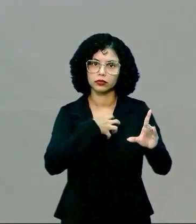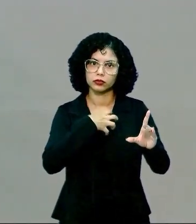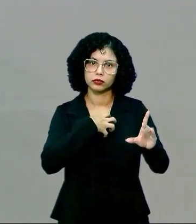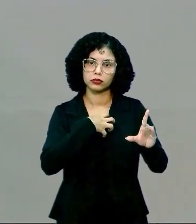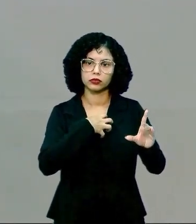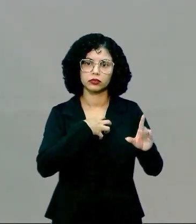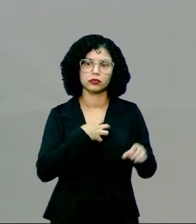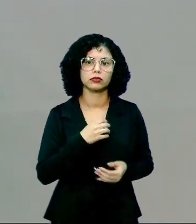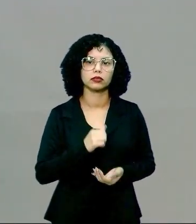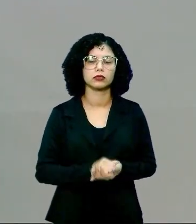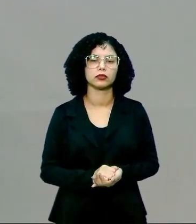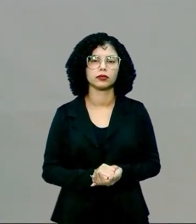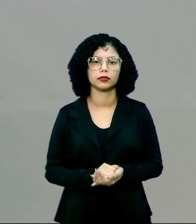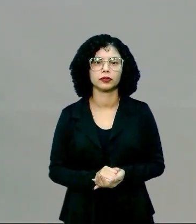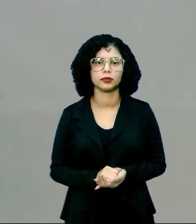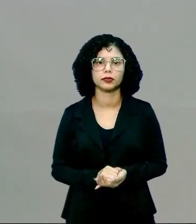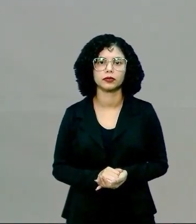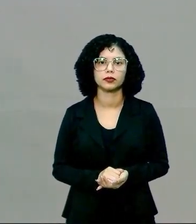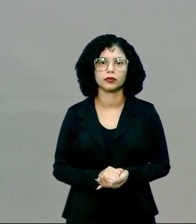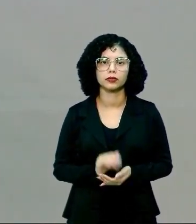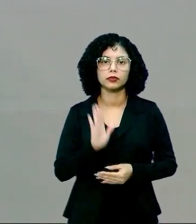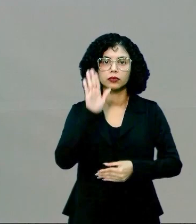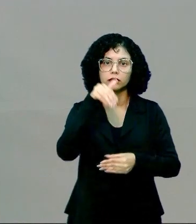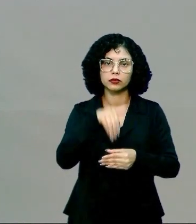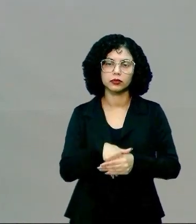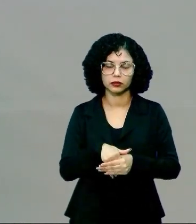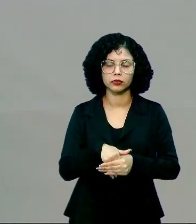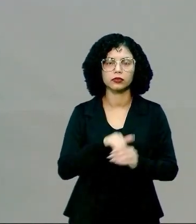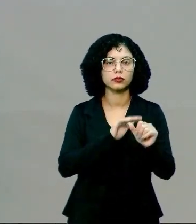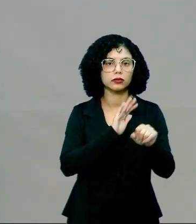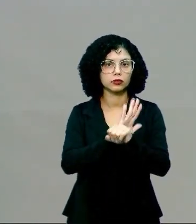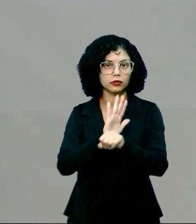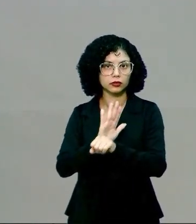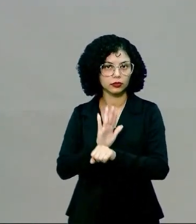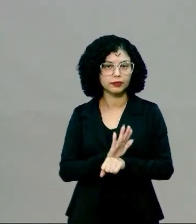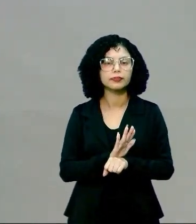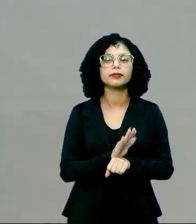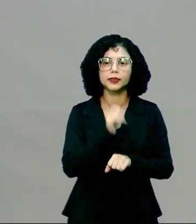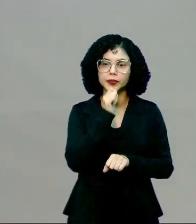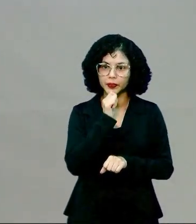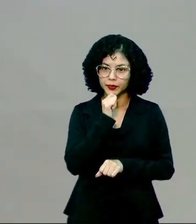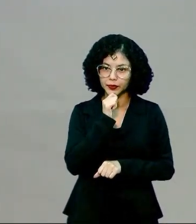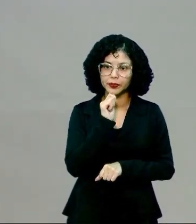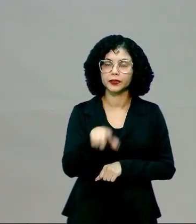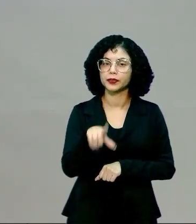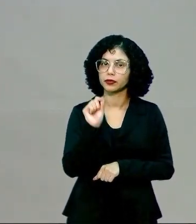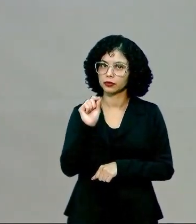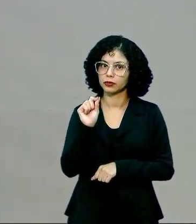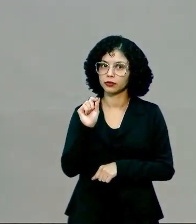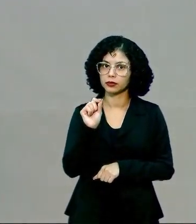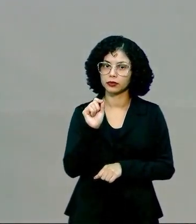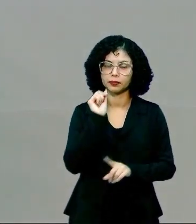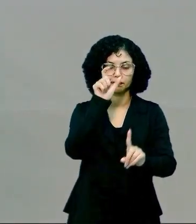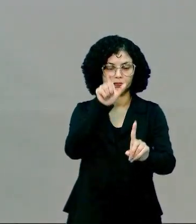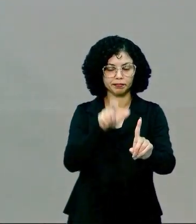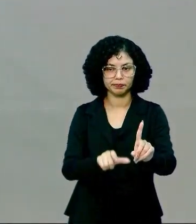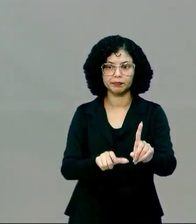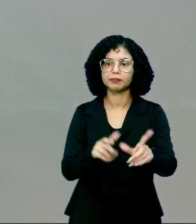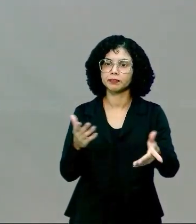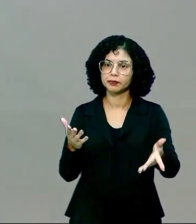de estar votando, no sentido de estar contribuindo com a escolha dos nossos